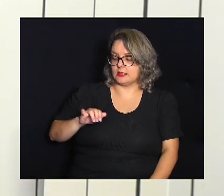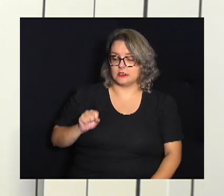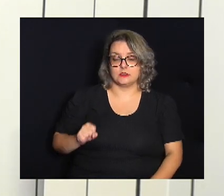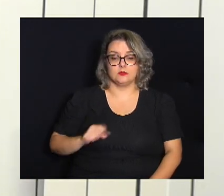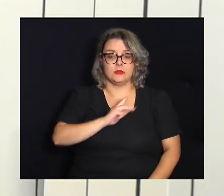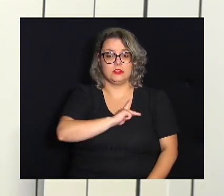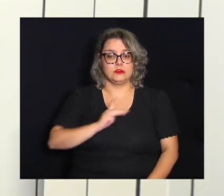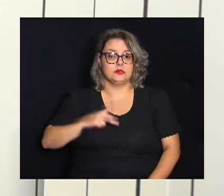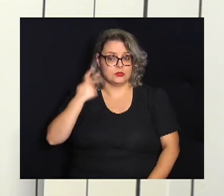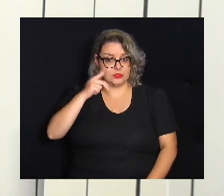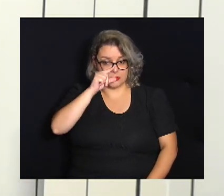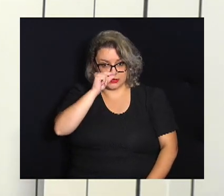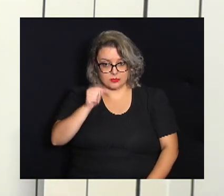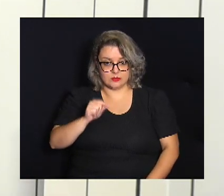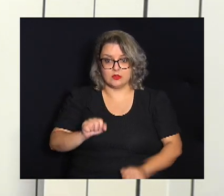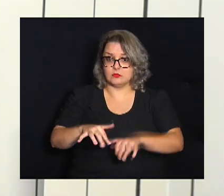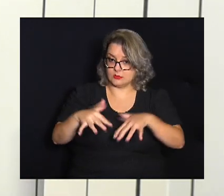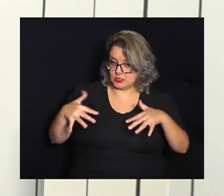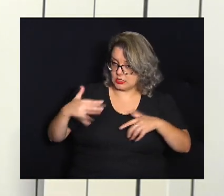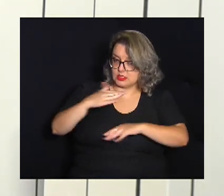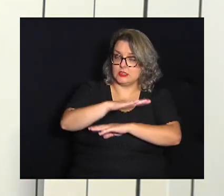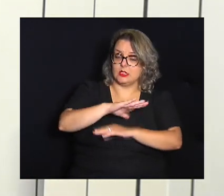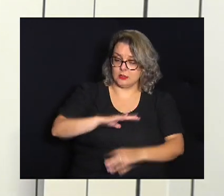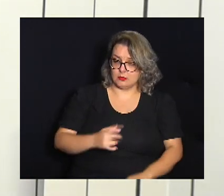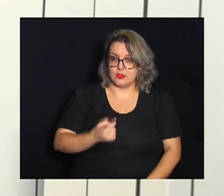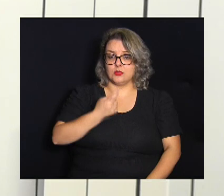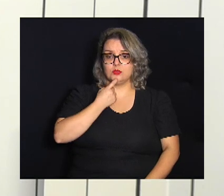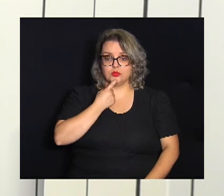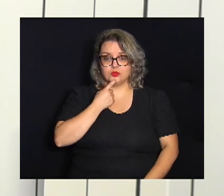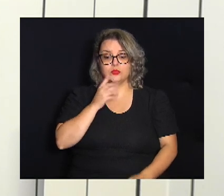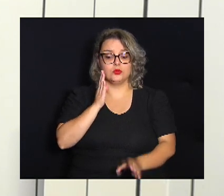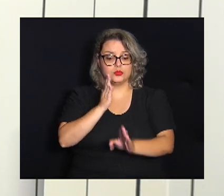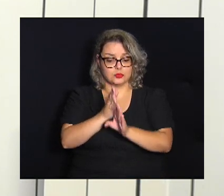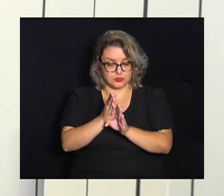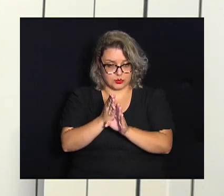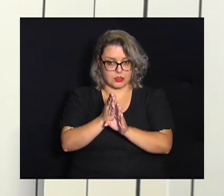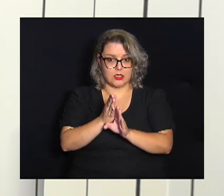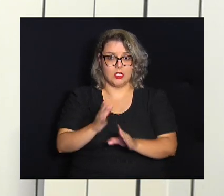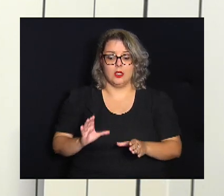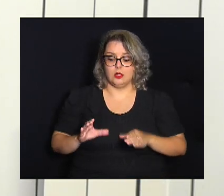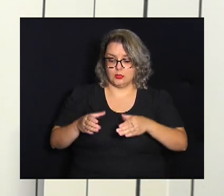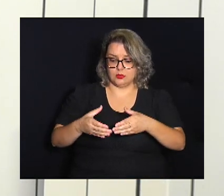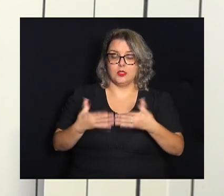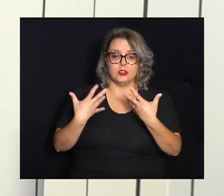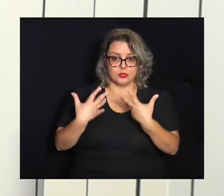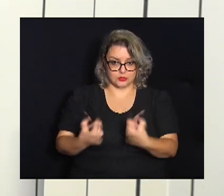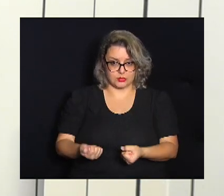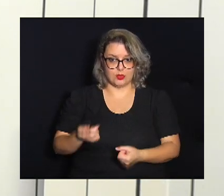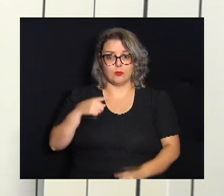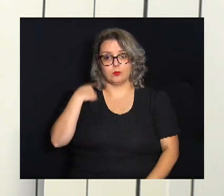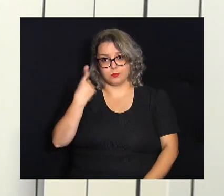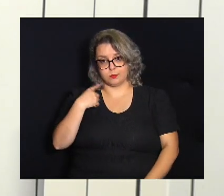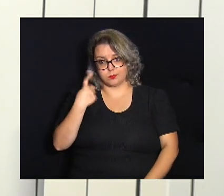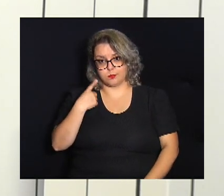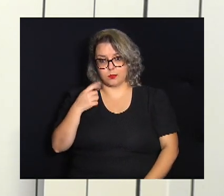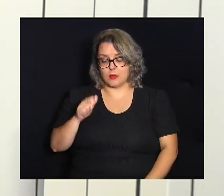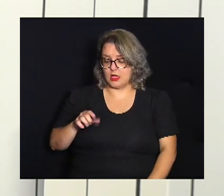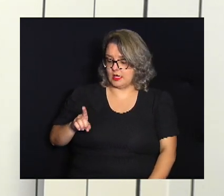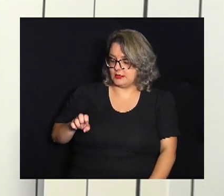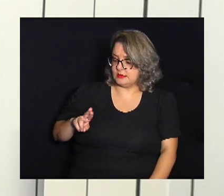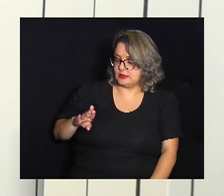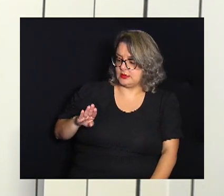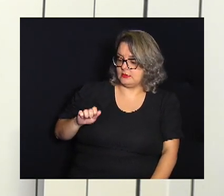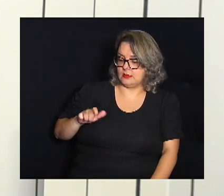foi realizada no plenário da Câmara Municipal. No encontro, a comissão recebeu o advogado Aderbal Bergo